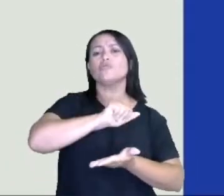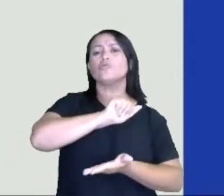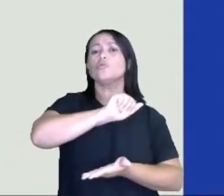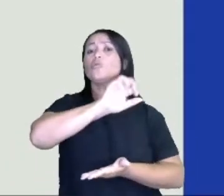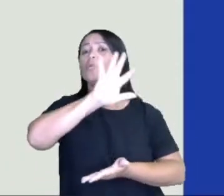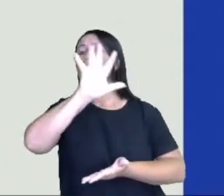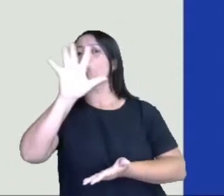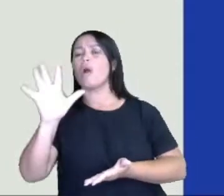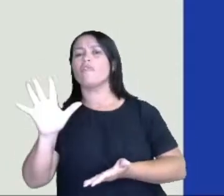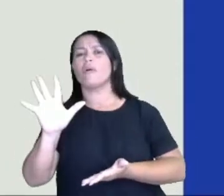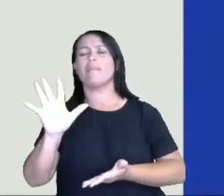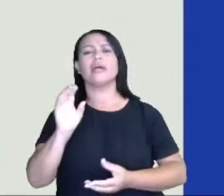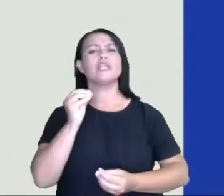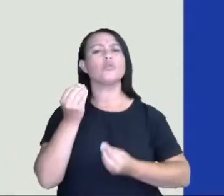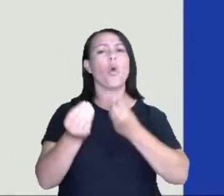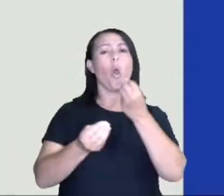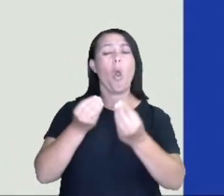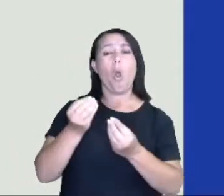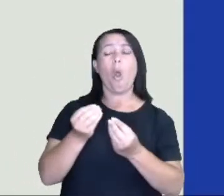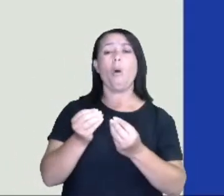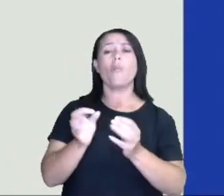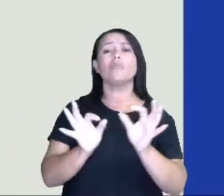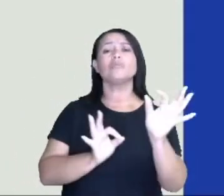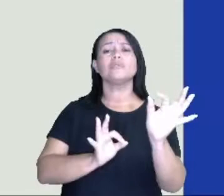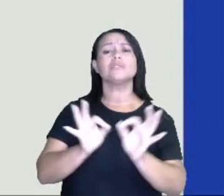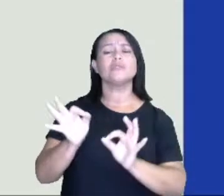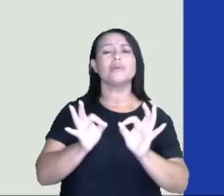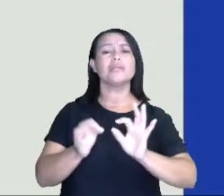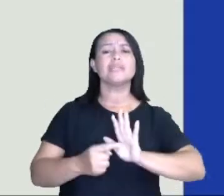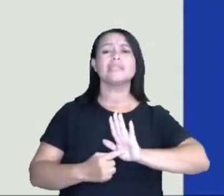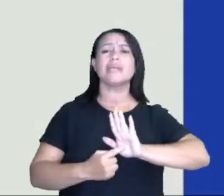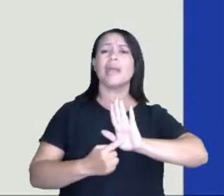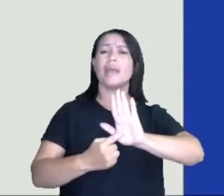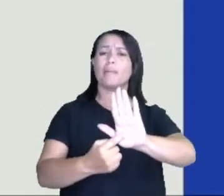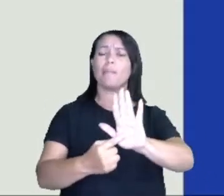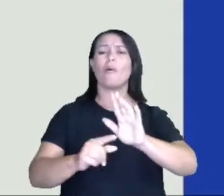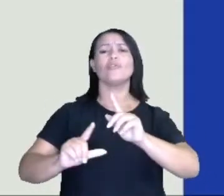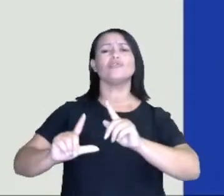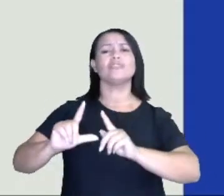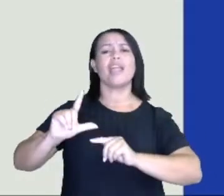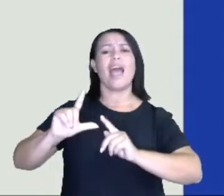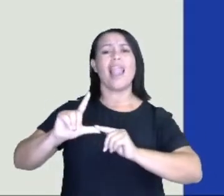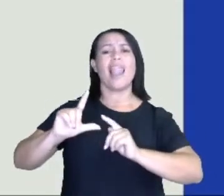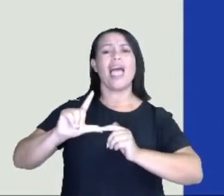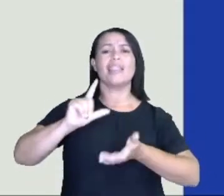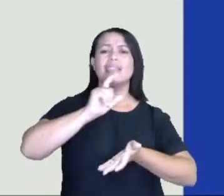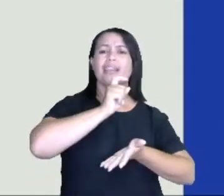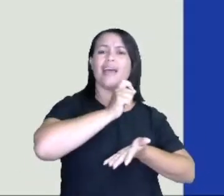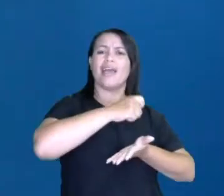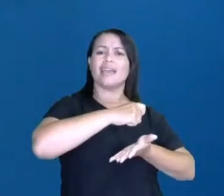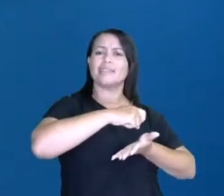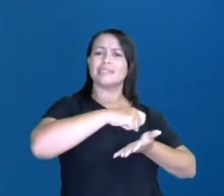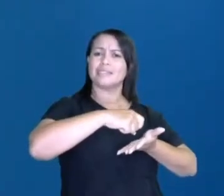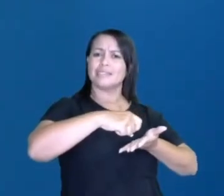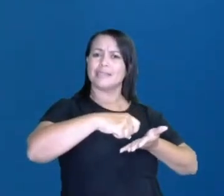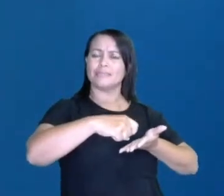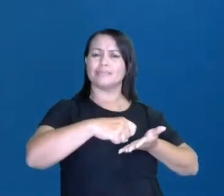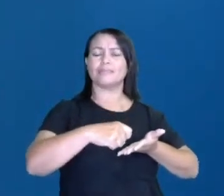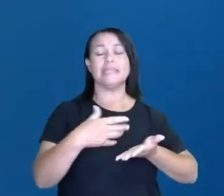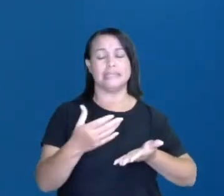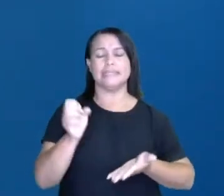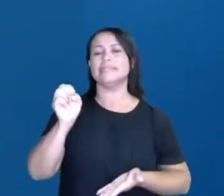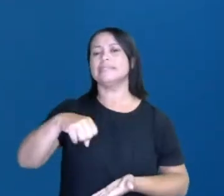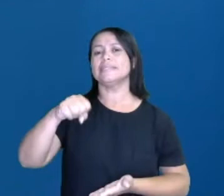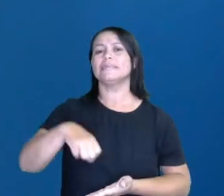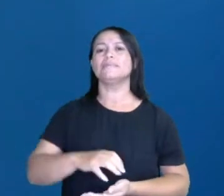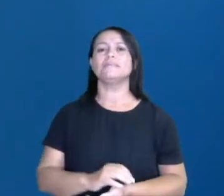alfabeto. Forma que se dá à letra escrita. Sim,